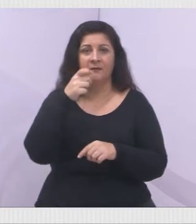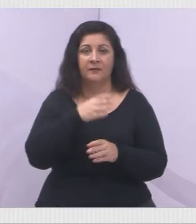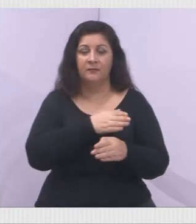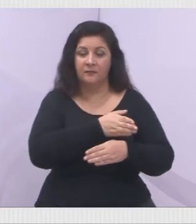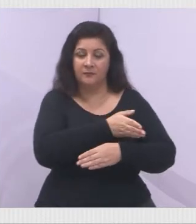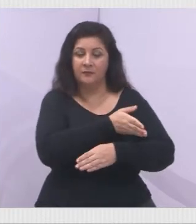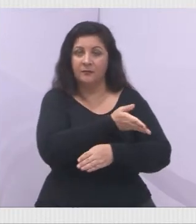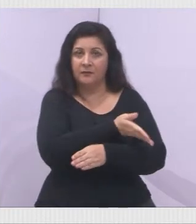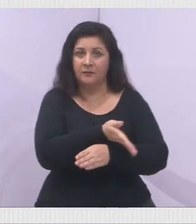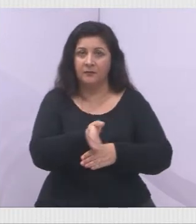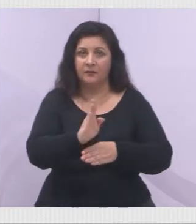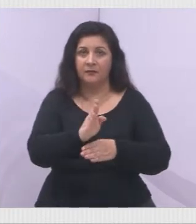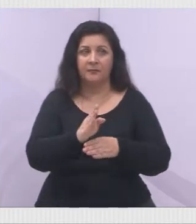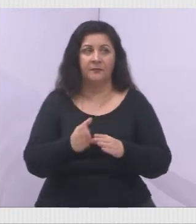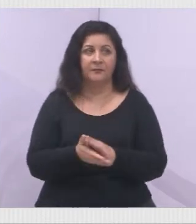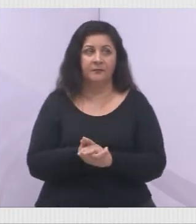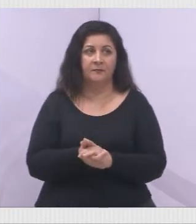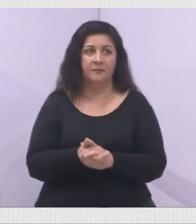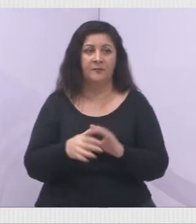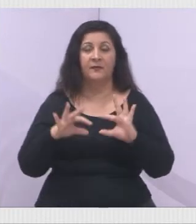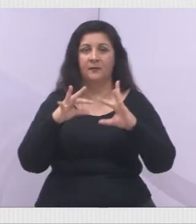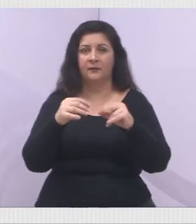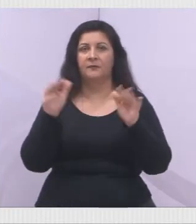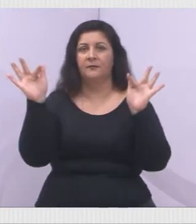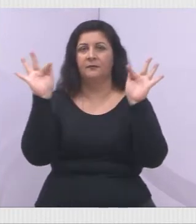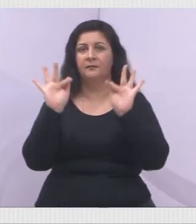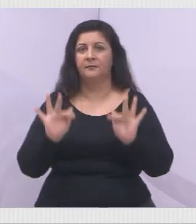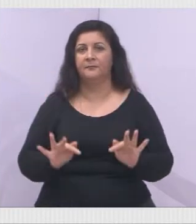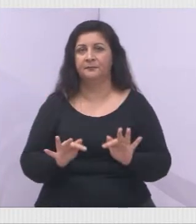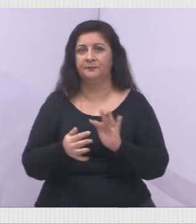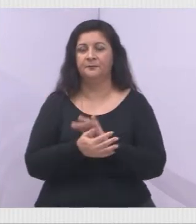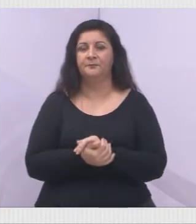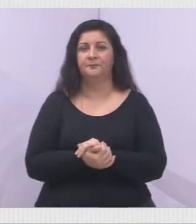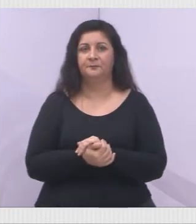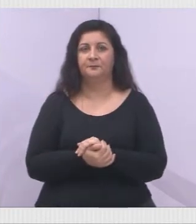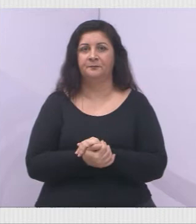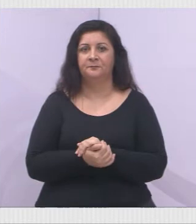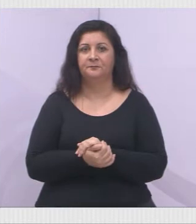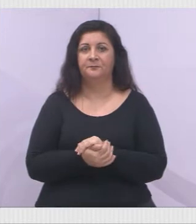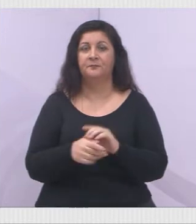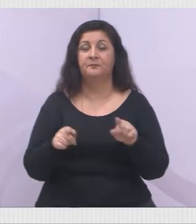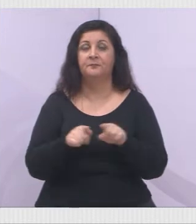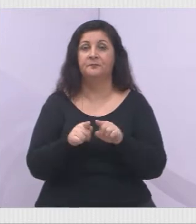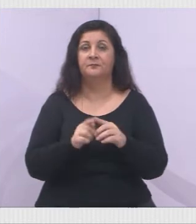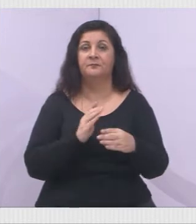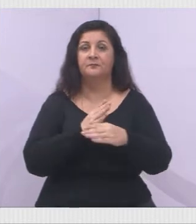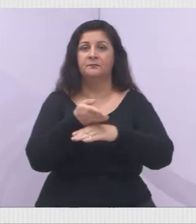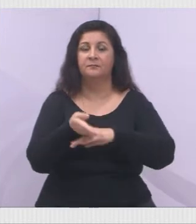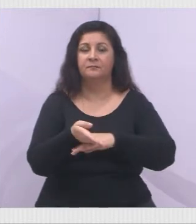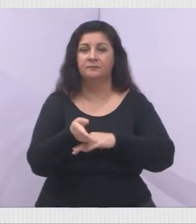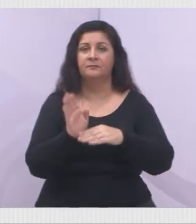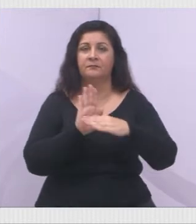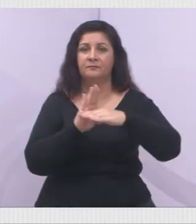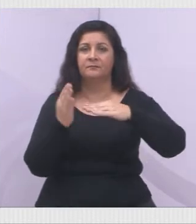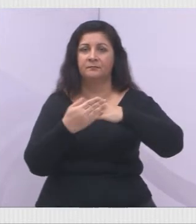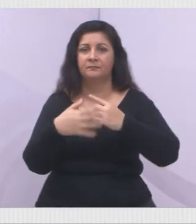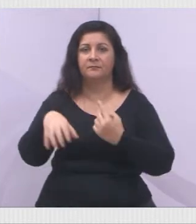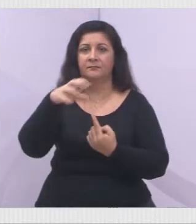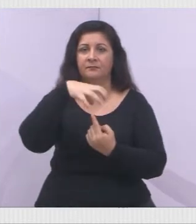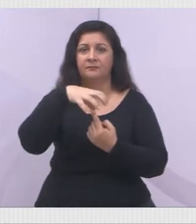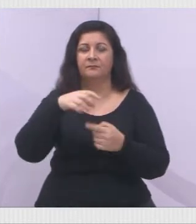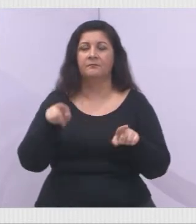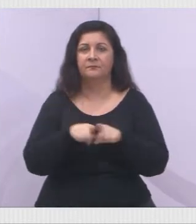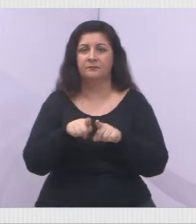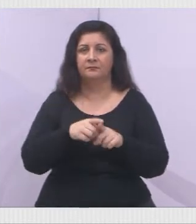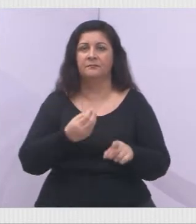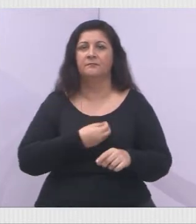Marquês. Moradores tudo felizes por ali. Também fui no Parque dos Príncipes, onde o Parque dos Príncipes também, eu que